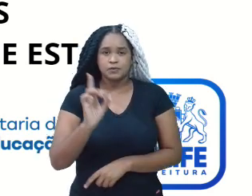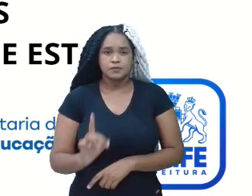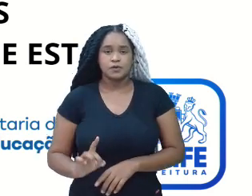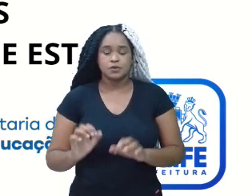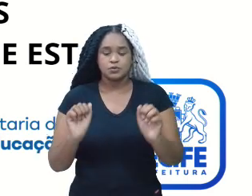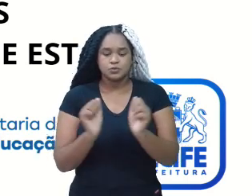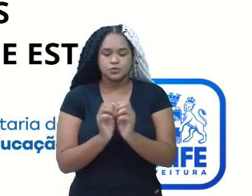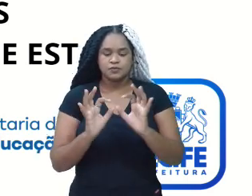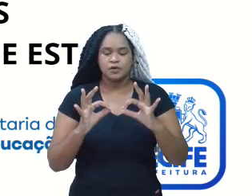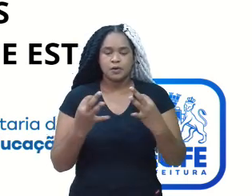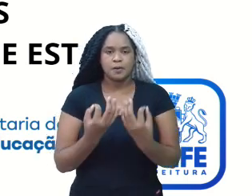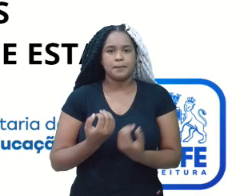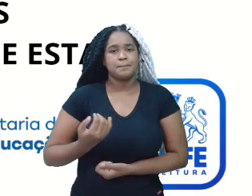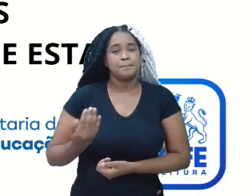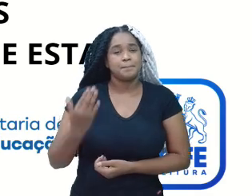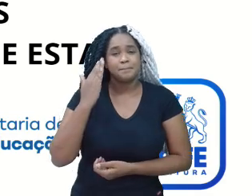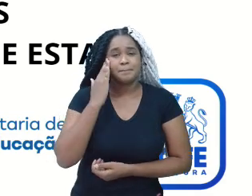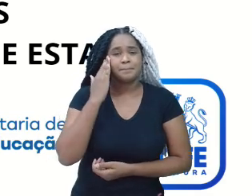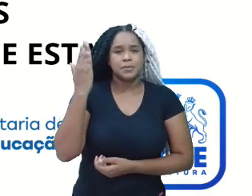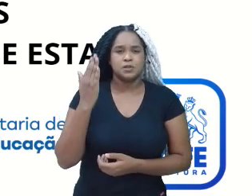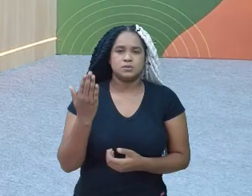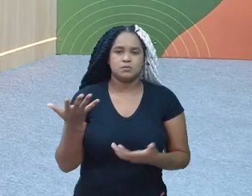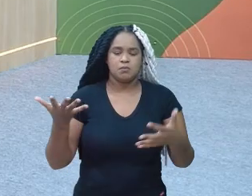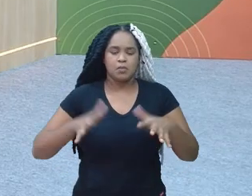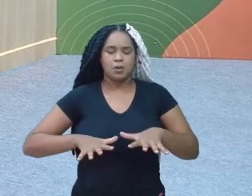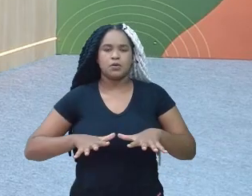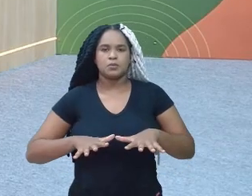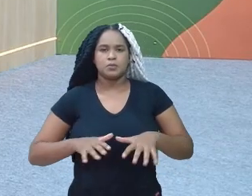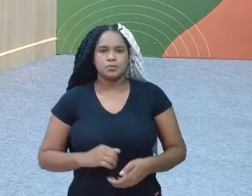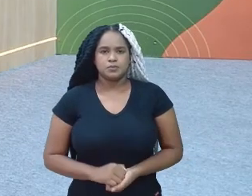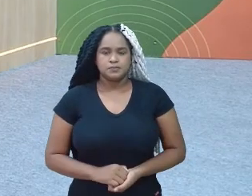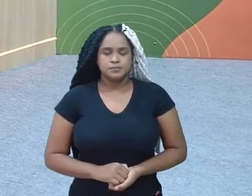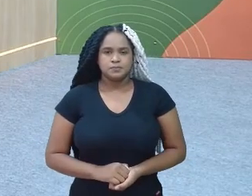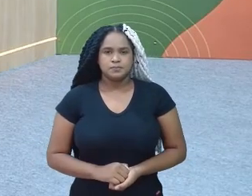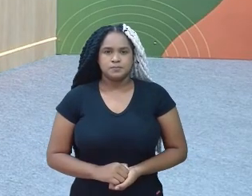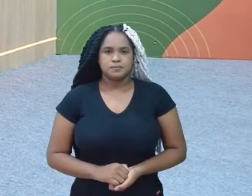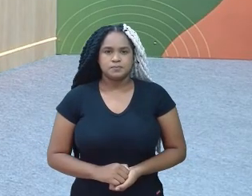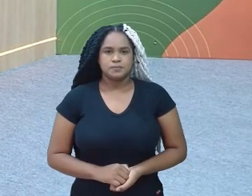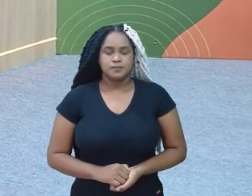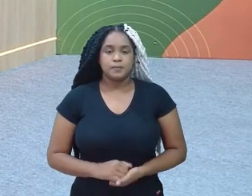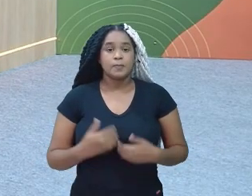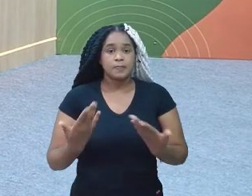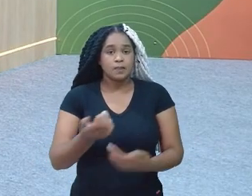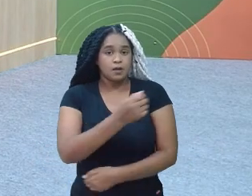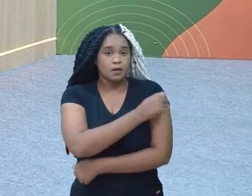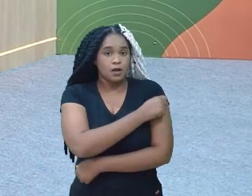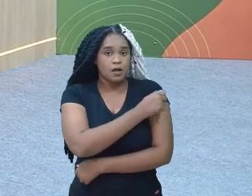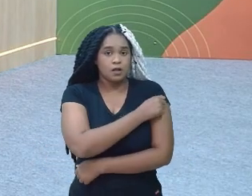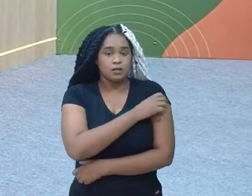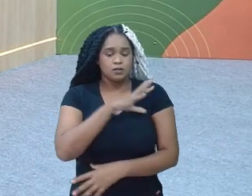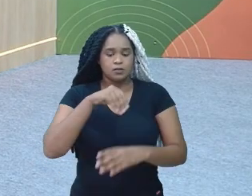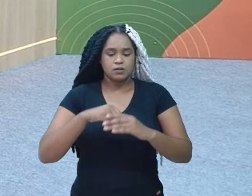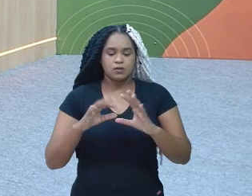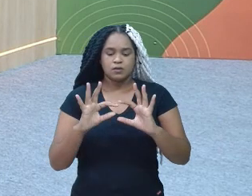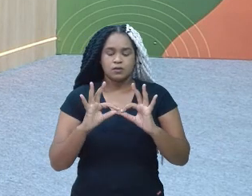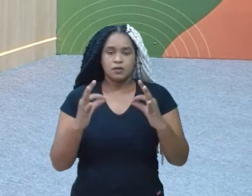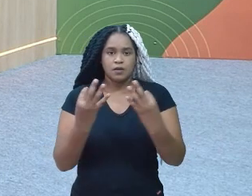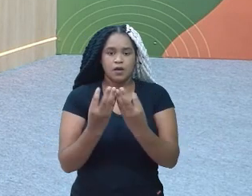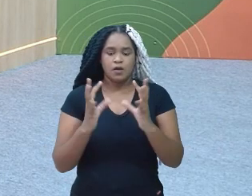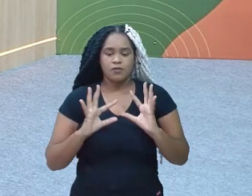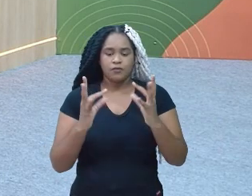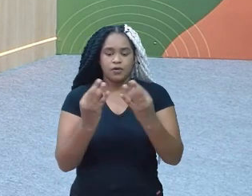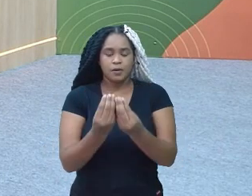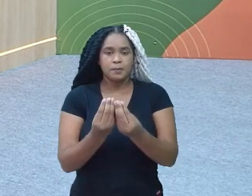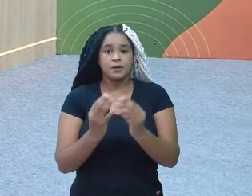agentes que esta inclusão aconteça. Porque o estudante estava na família, foi levado